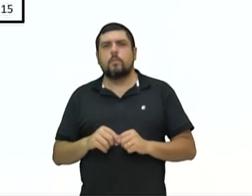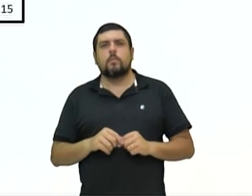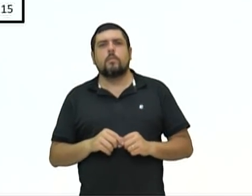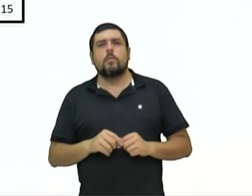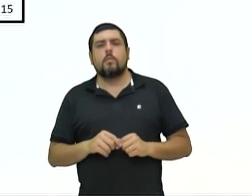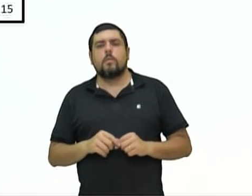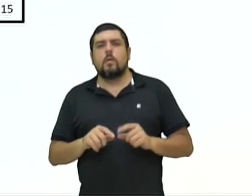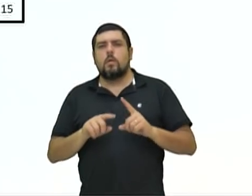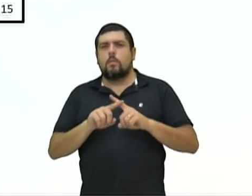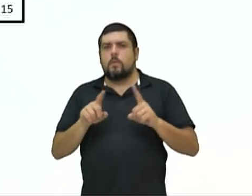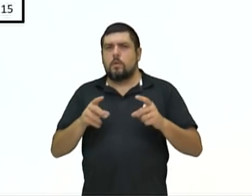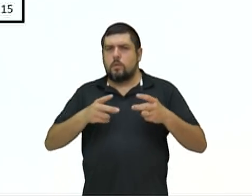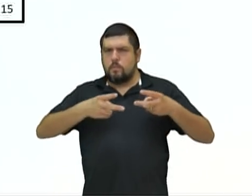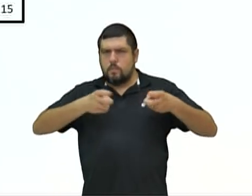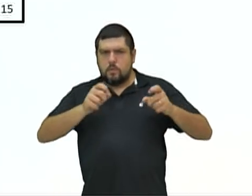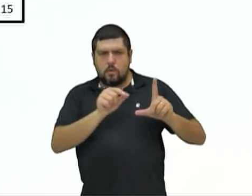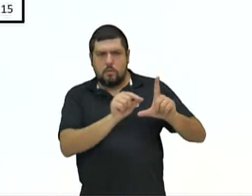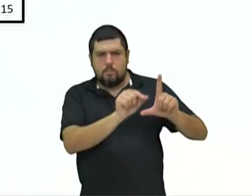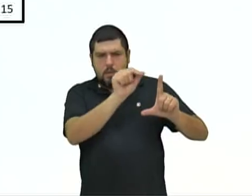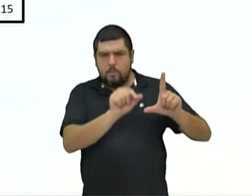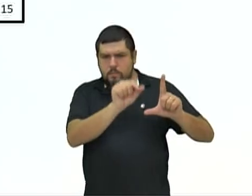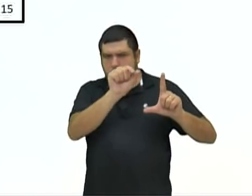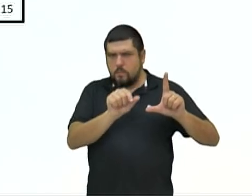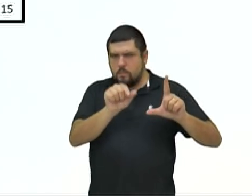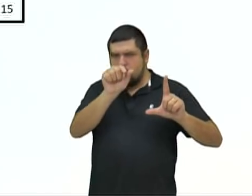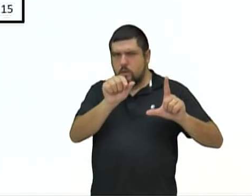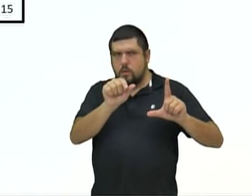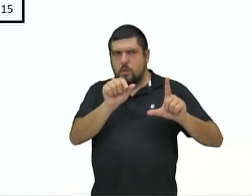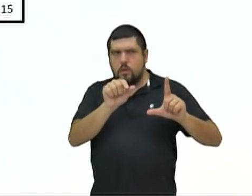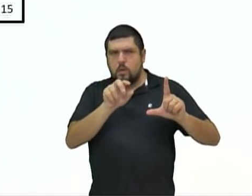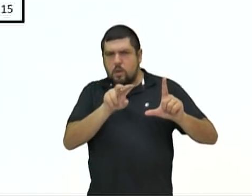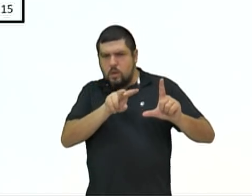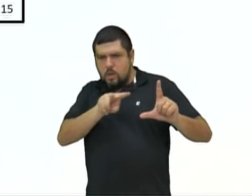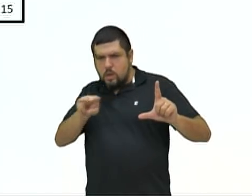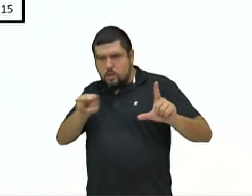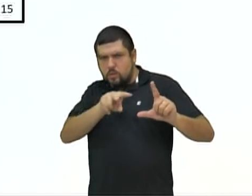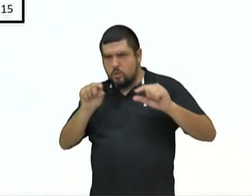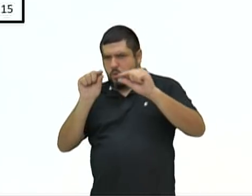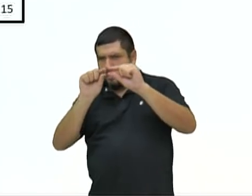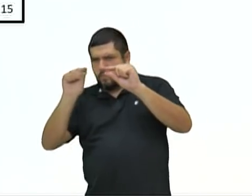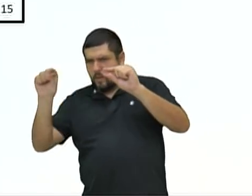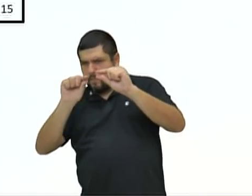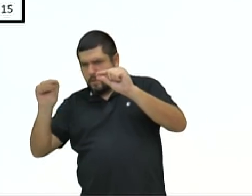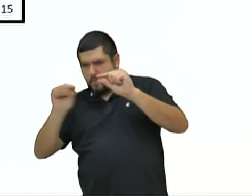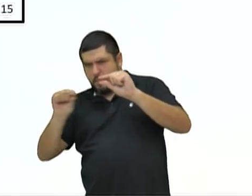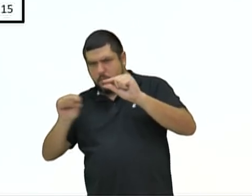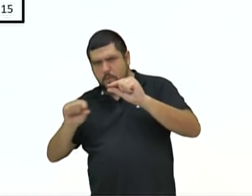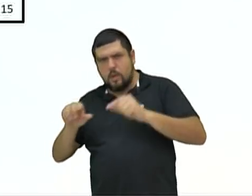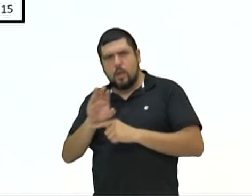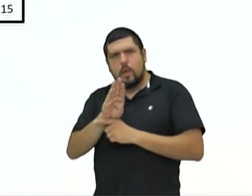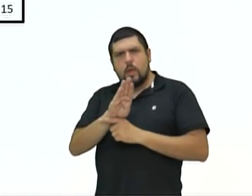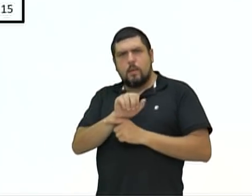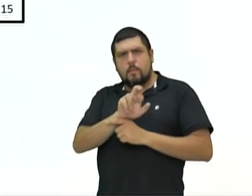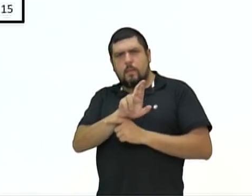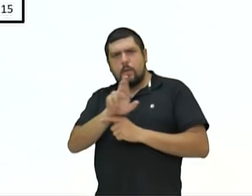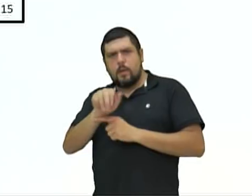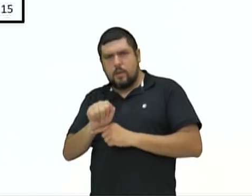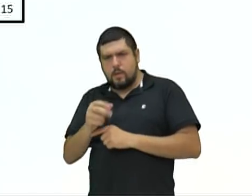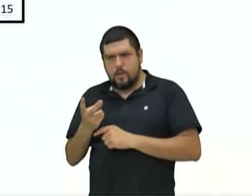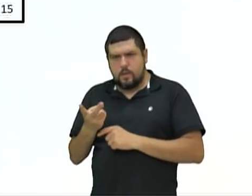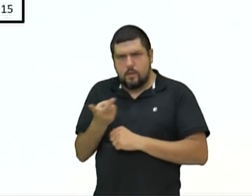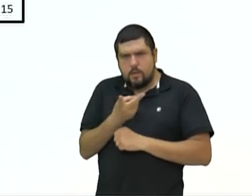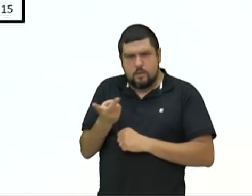Mas percebam as barras. Será que os dois são considerados gráficos de barras? Eu posso usar esses dois para representar essa informação? Então, a